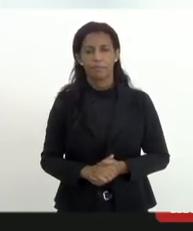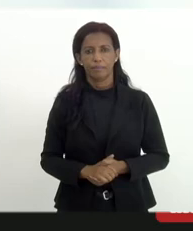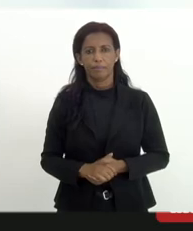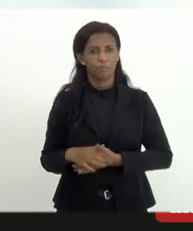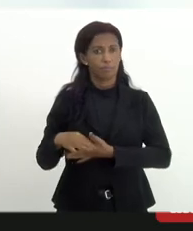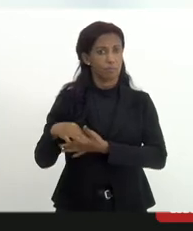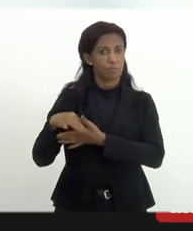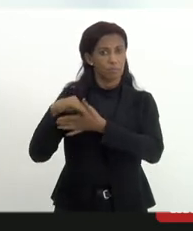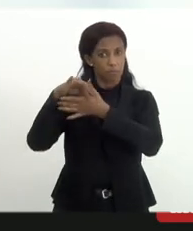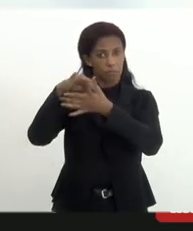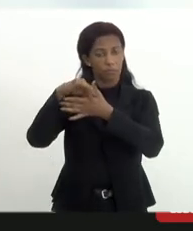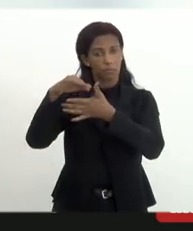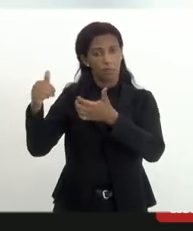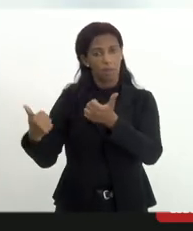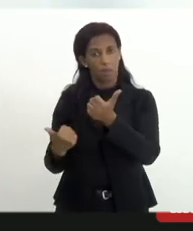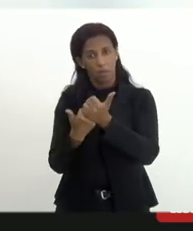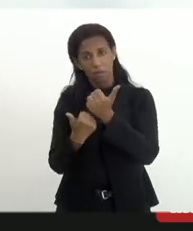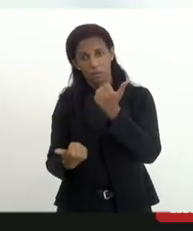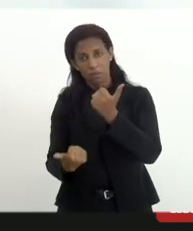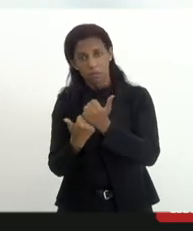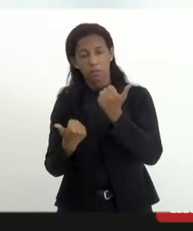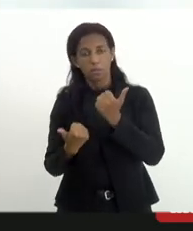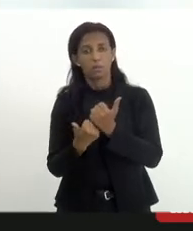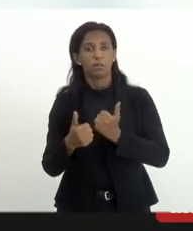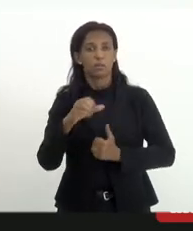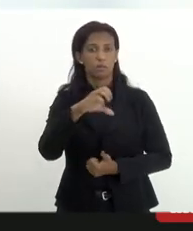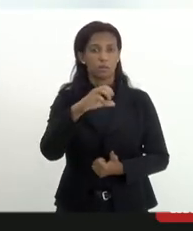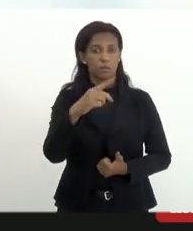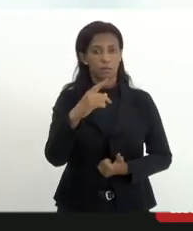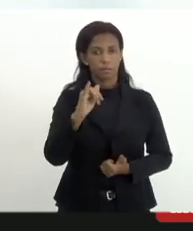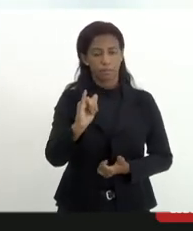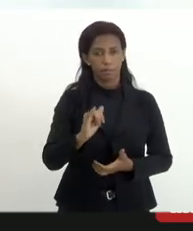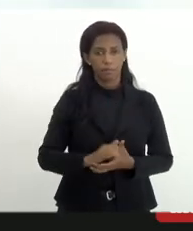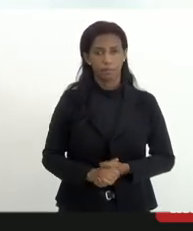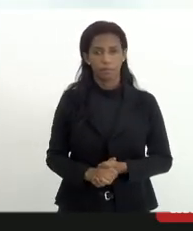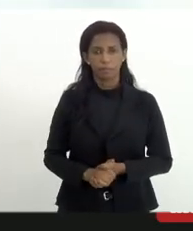titulares do suplente da CPI,